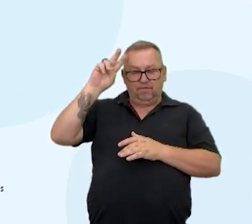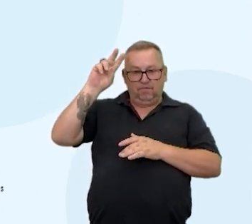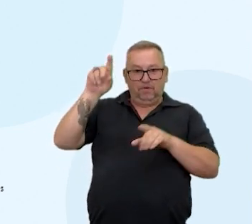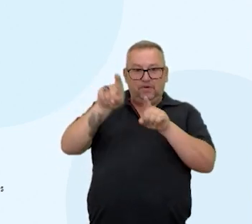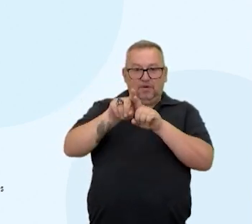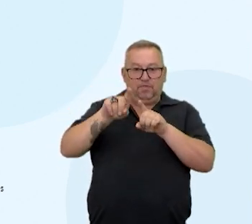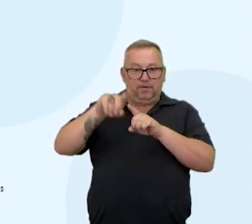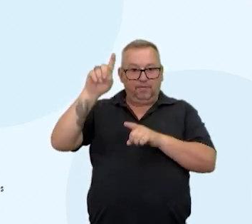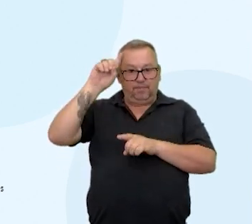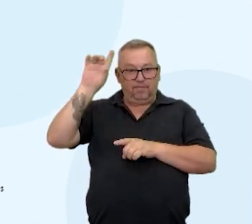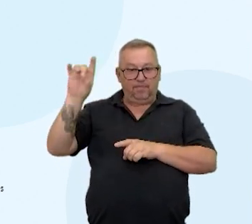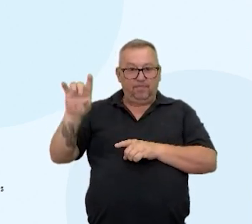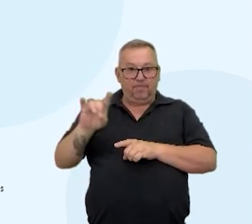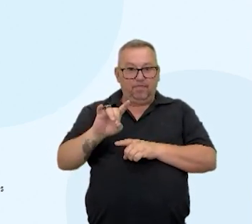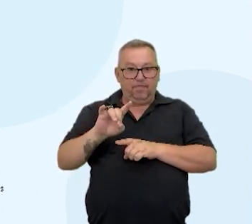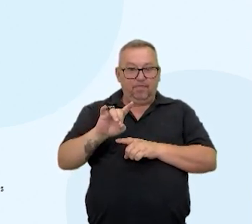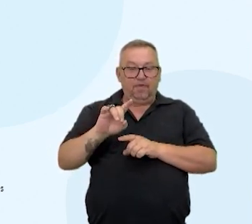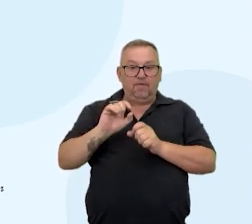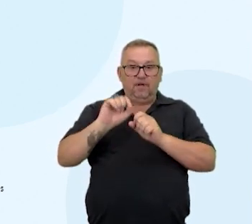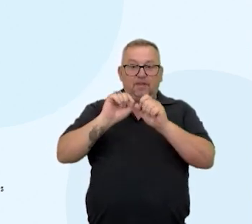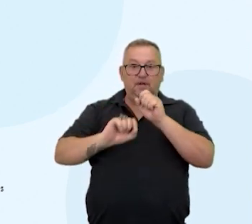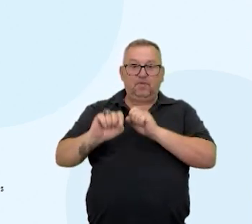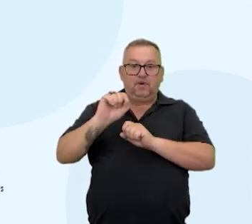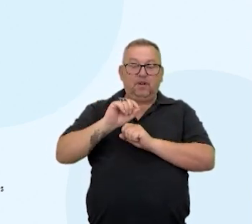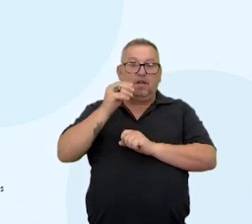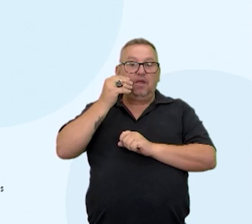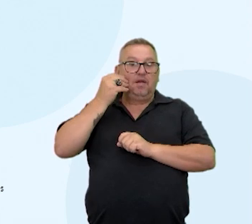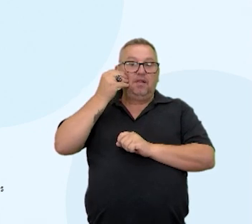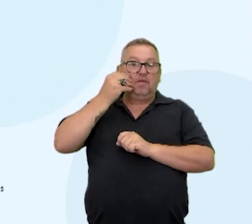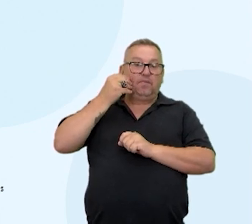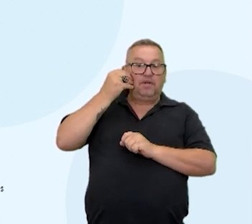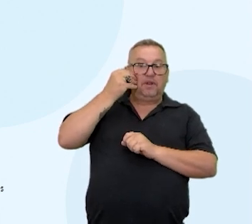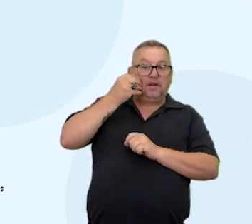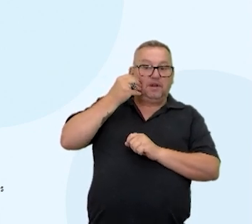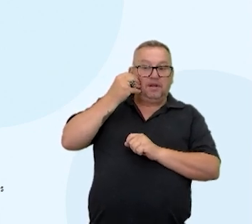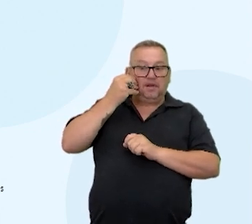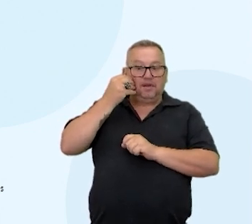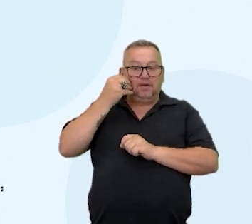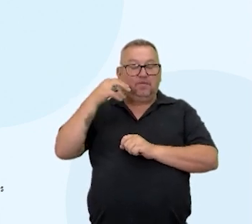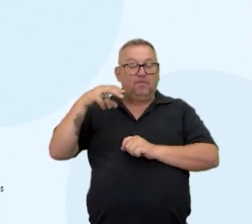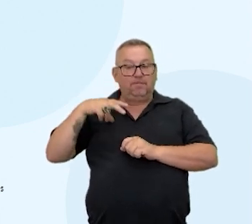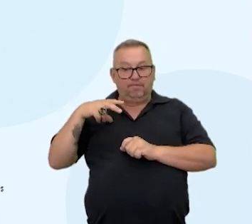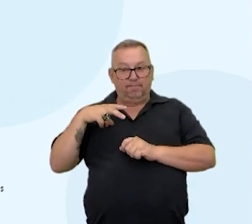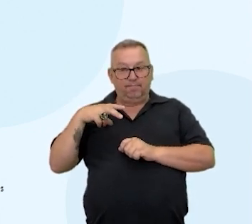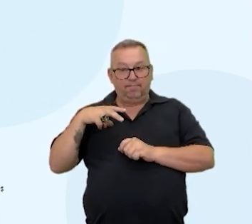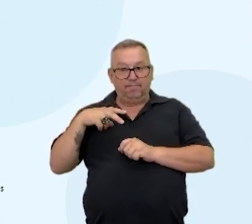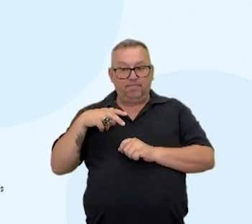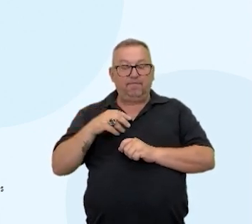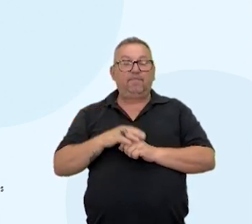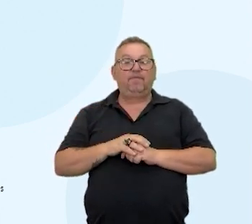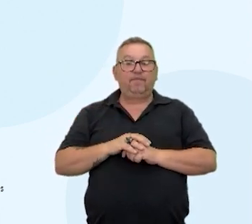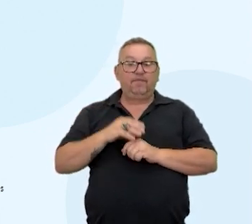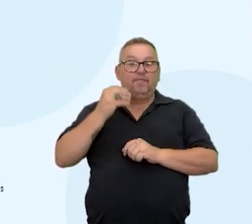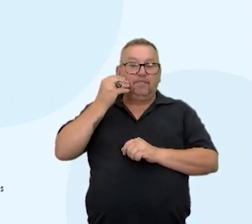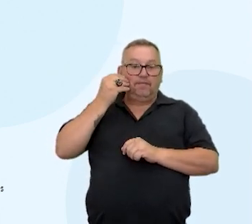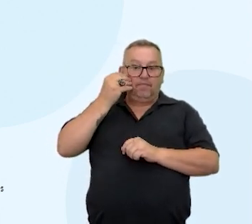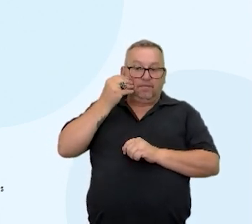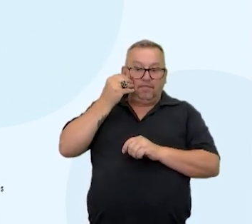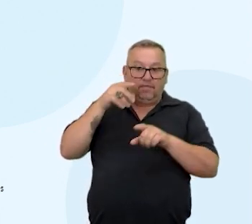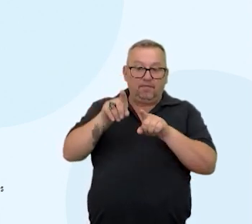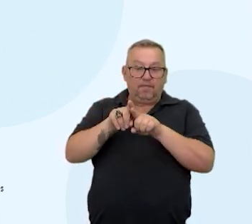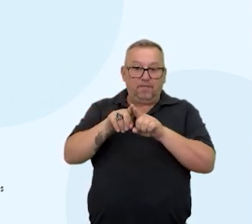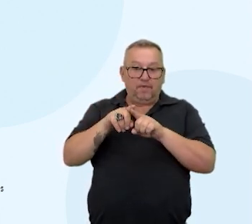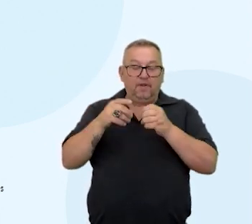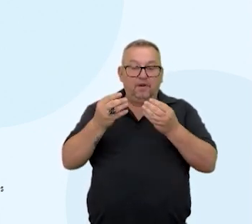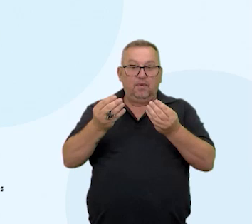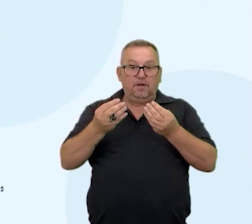esse cotidiano? Através das experiências individuais. Experiências individuais essas que